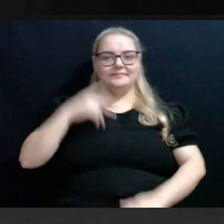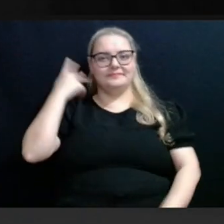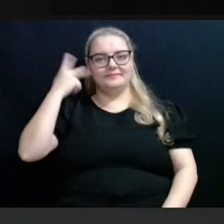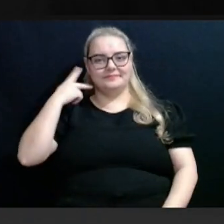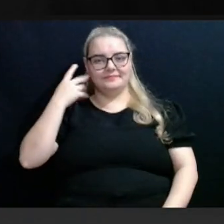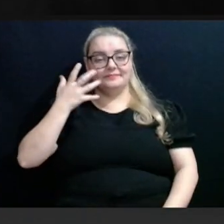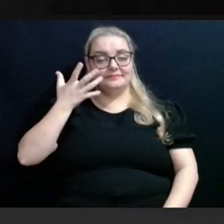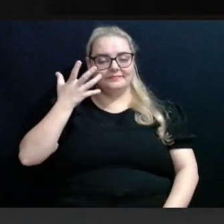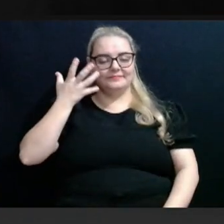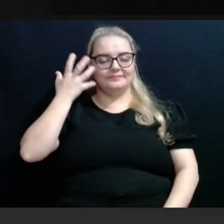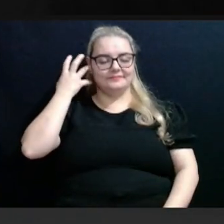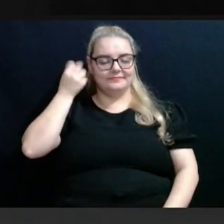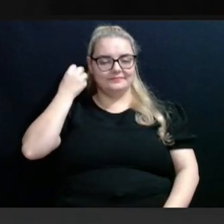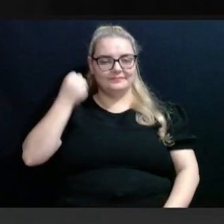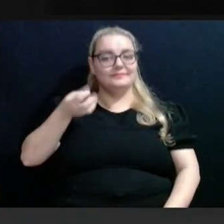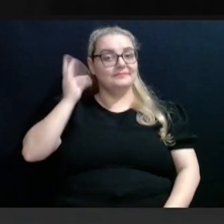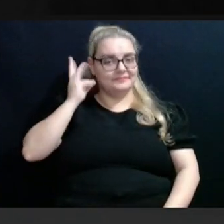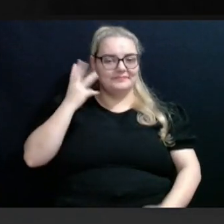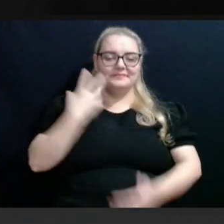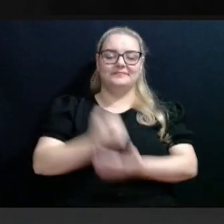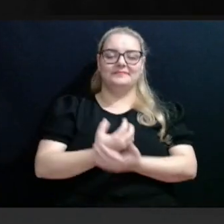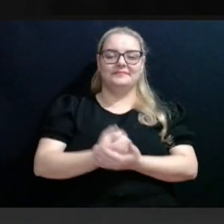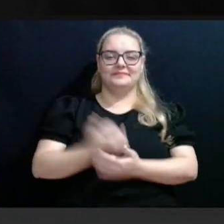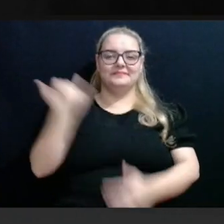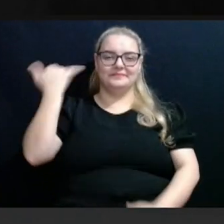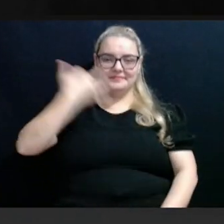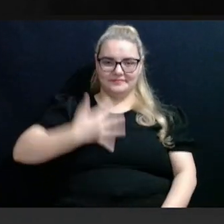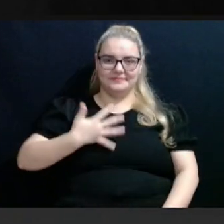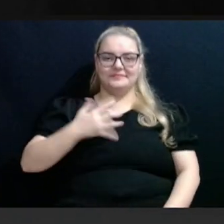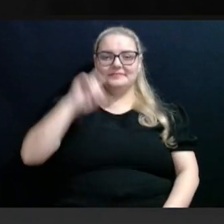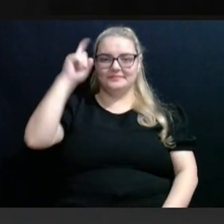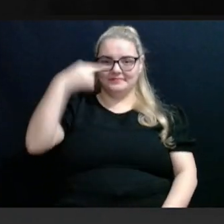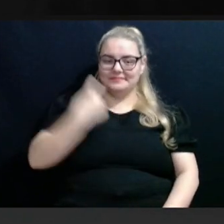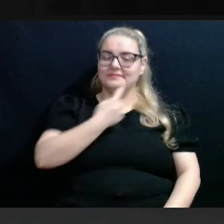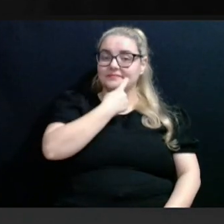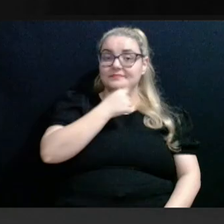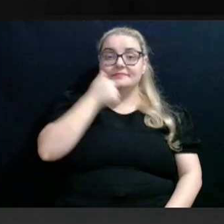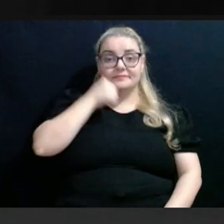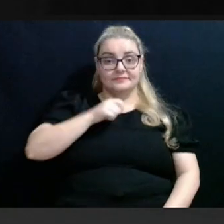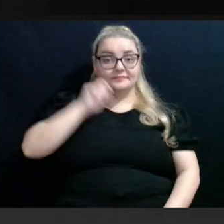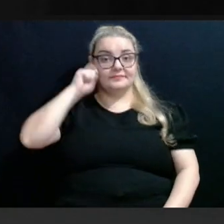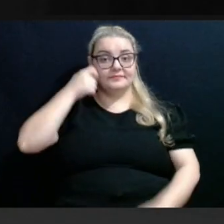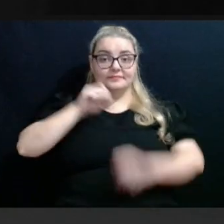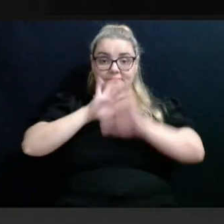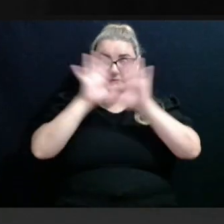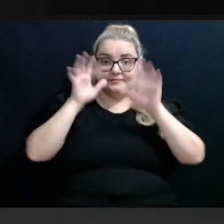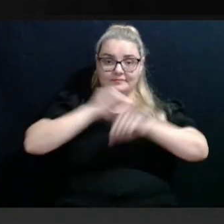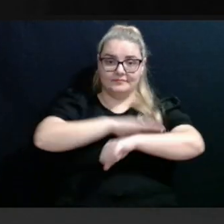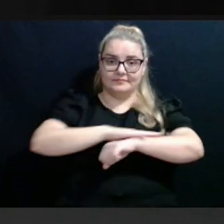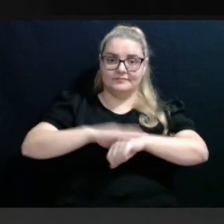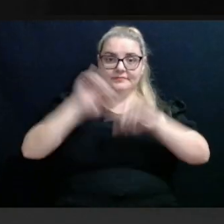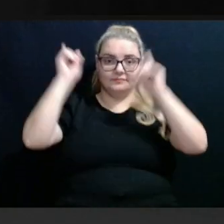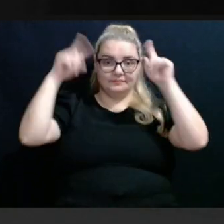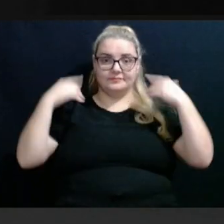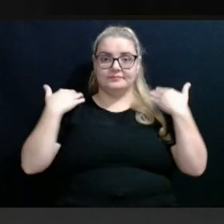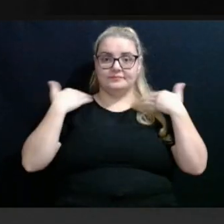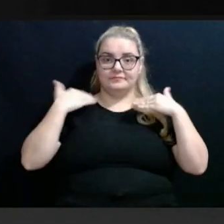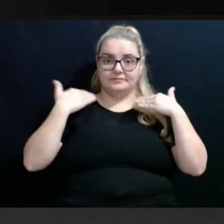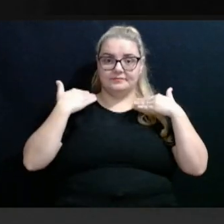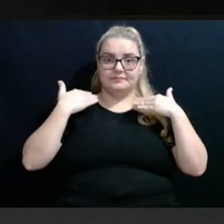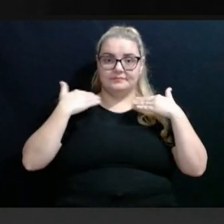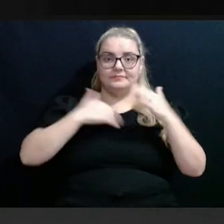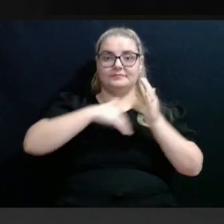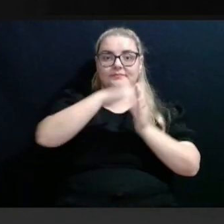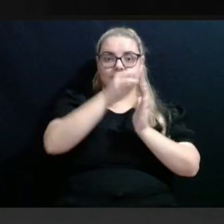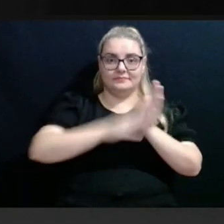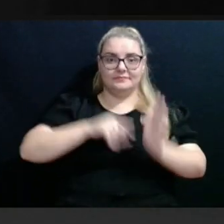minha audiodescrição. O meu nome é Mirna Abreu, eu sou mulher negra de pele clara, tenho os cabelos cacheados na altura dos ombros, com